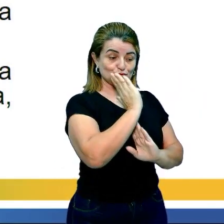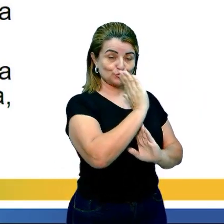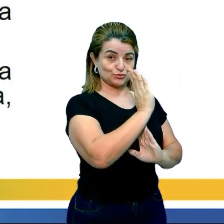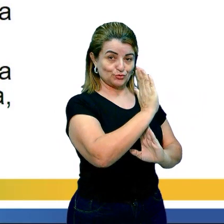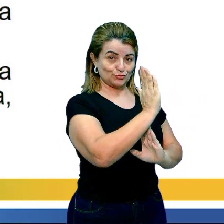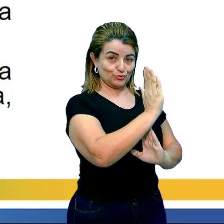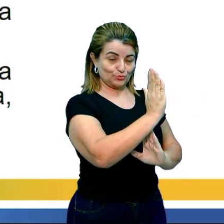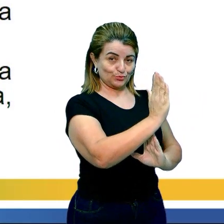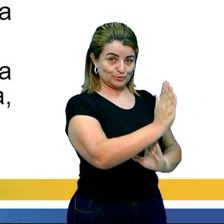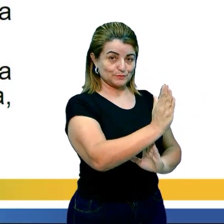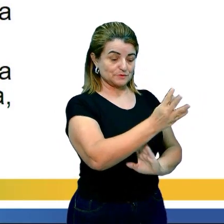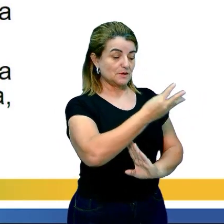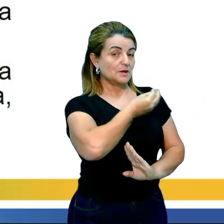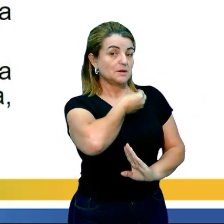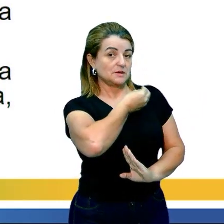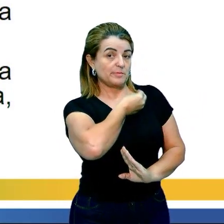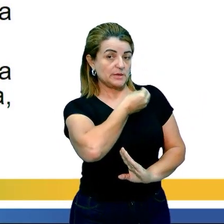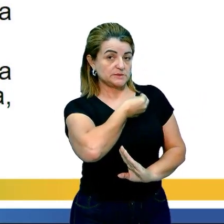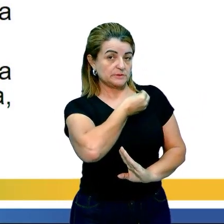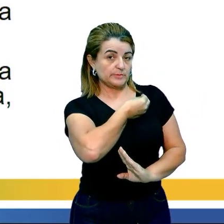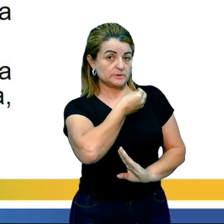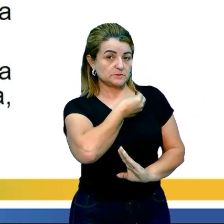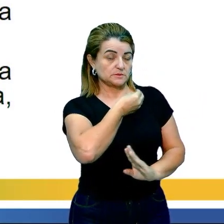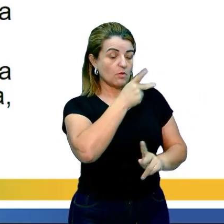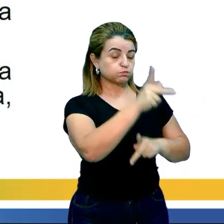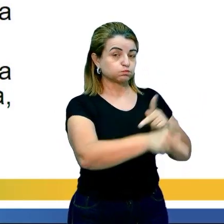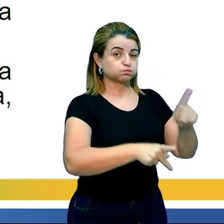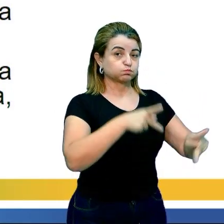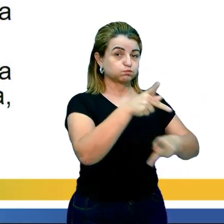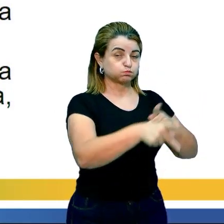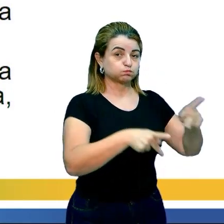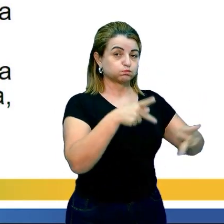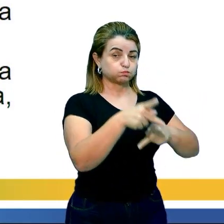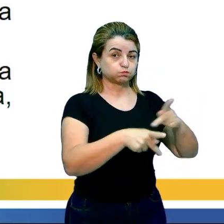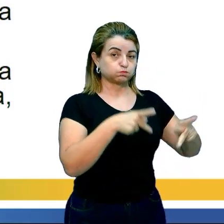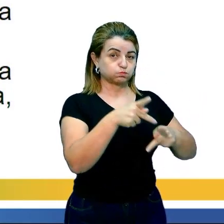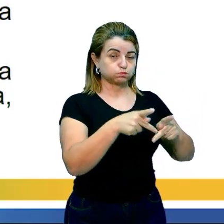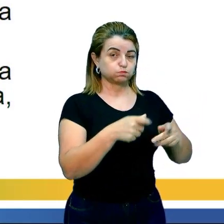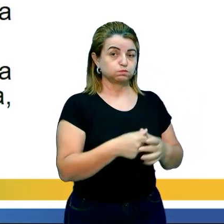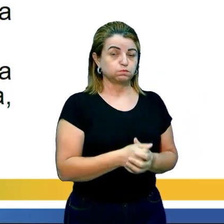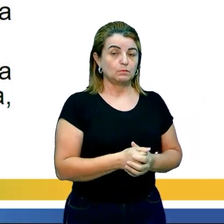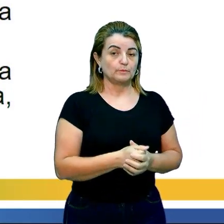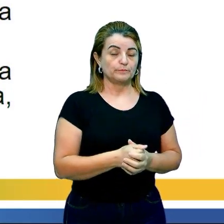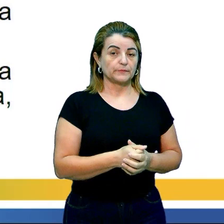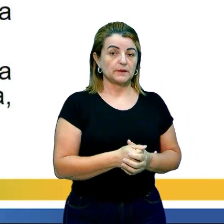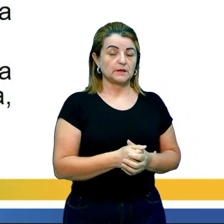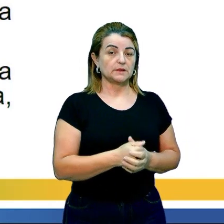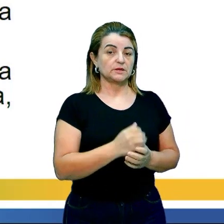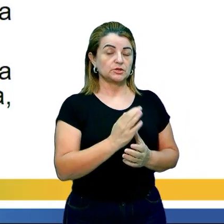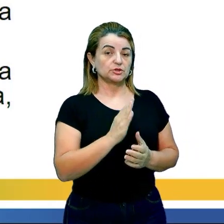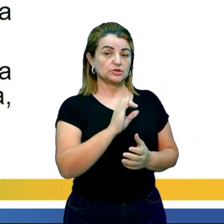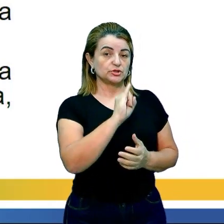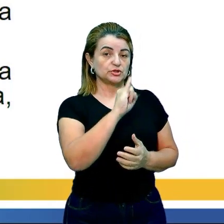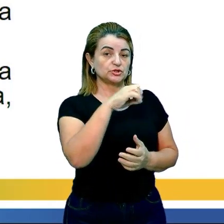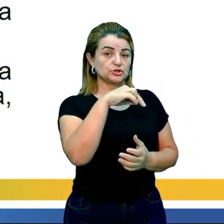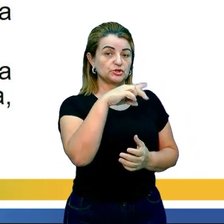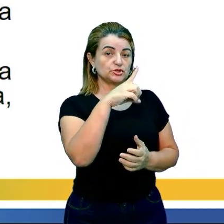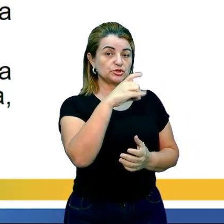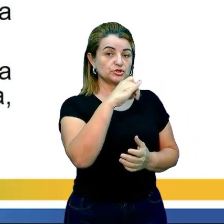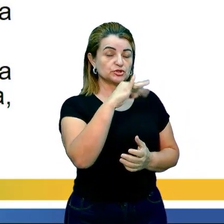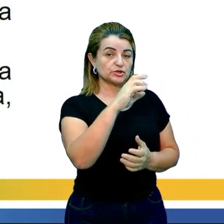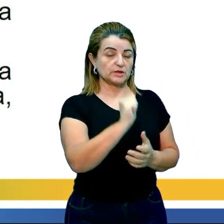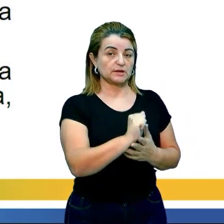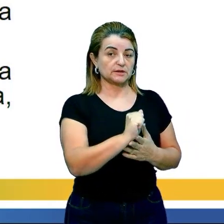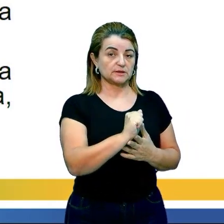por meio da participação do cidadãos e no Brasil indireta indeterminada